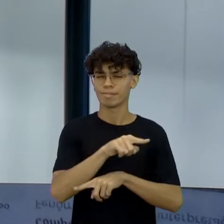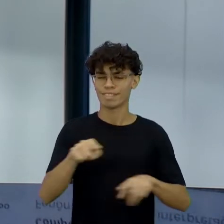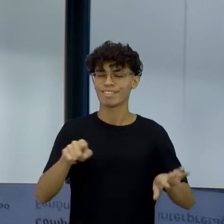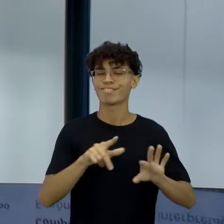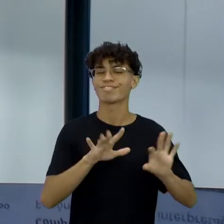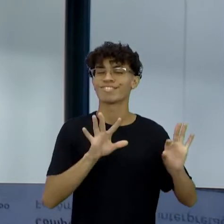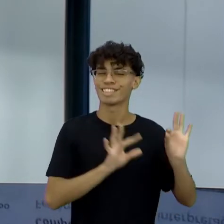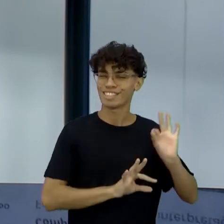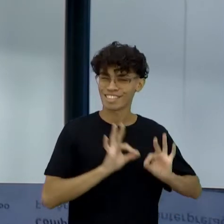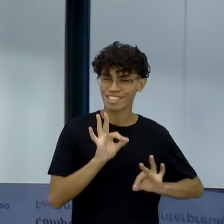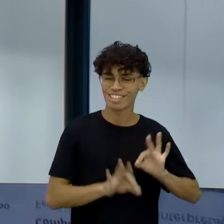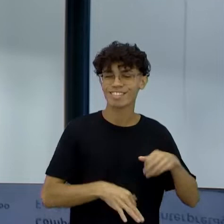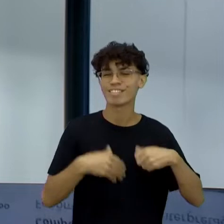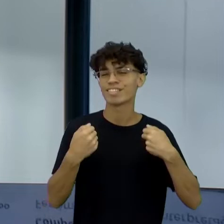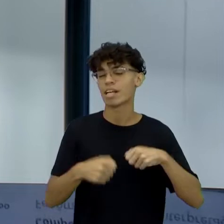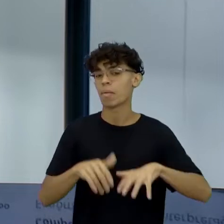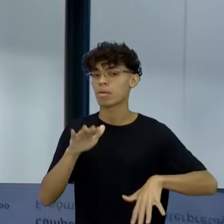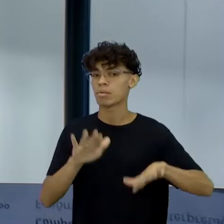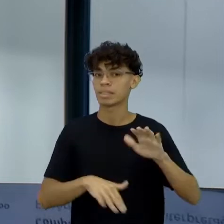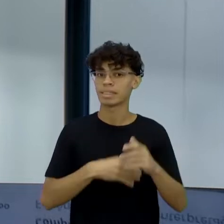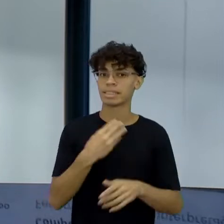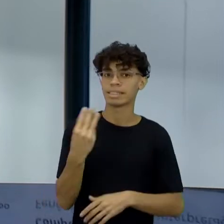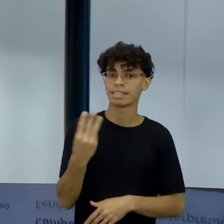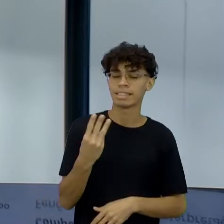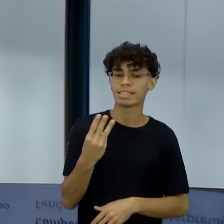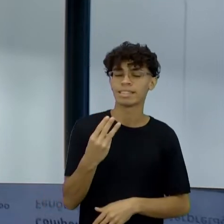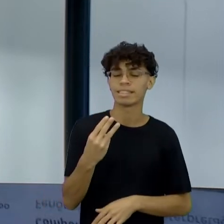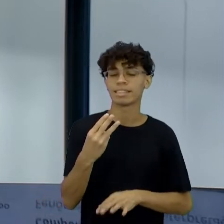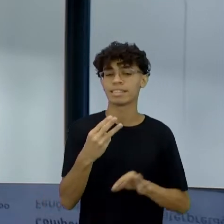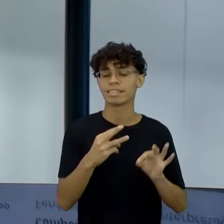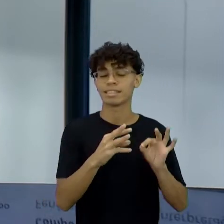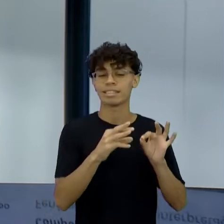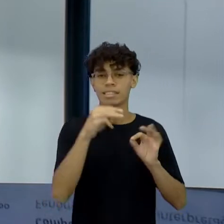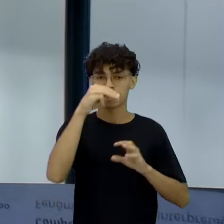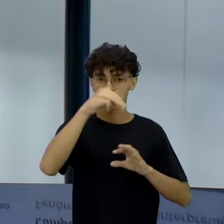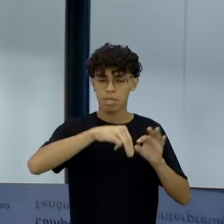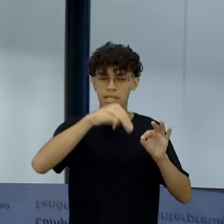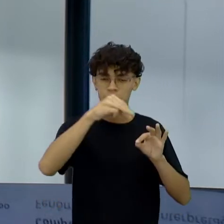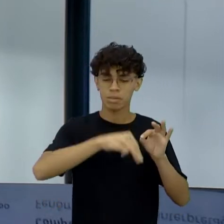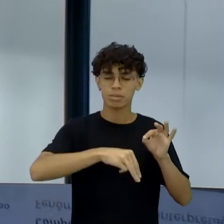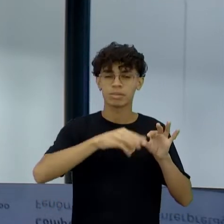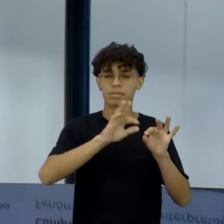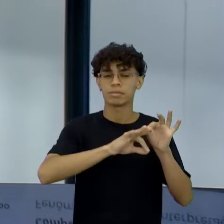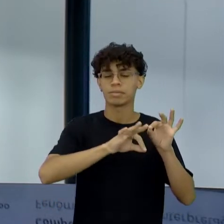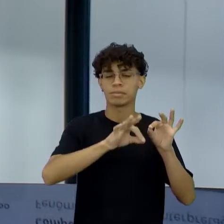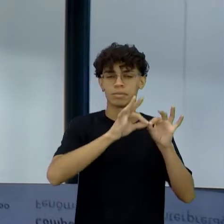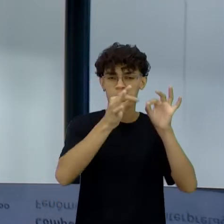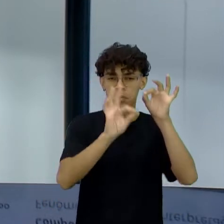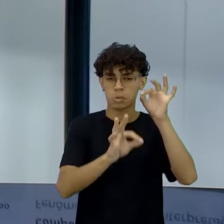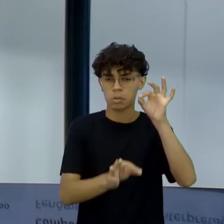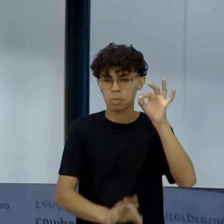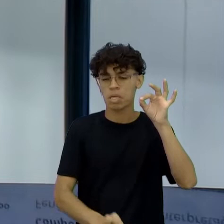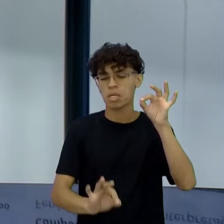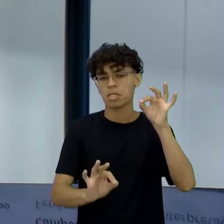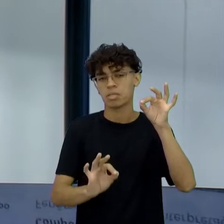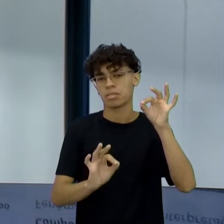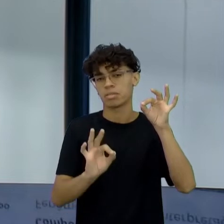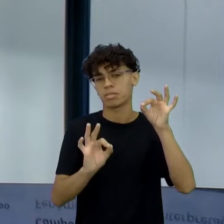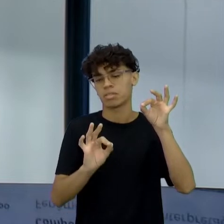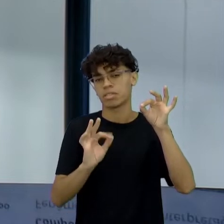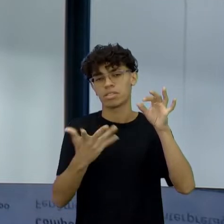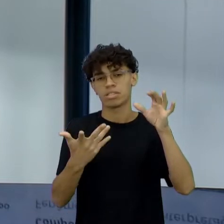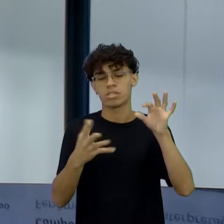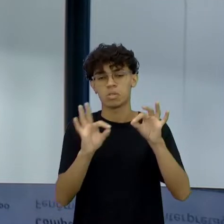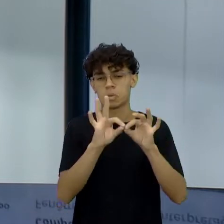aí de mais ou menos 3,5 metros de um fio, pode ser um fio de um